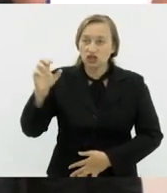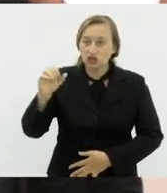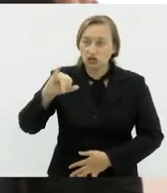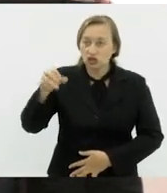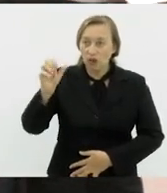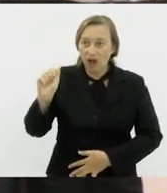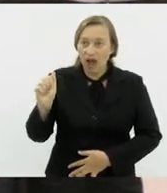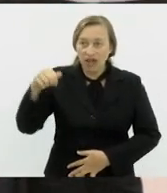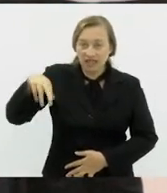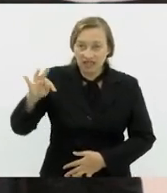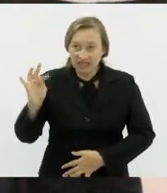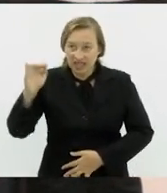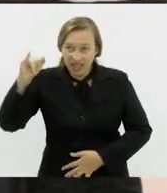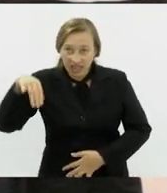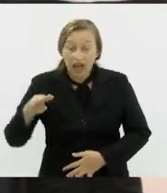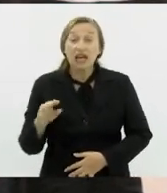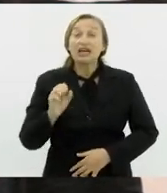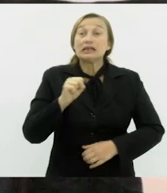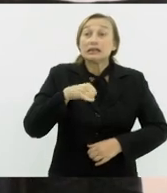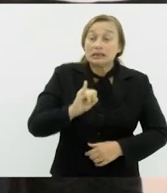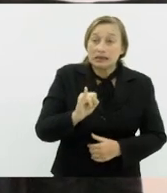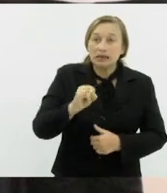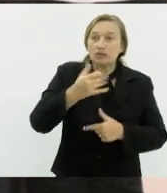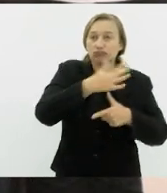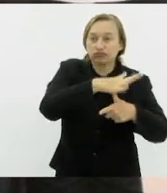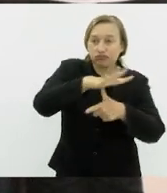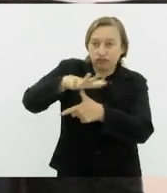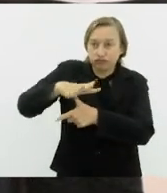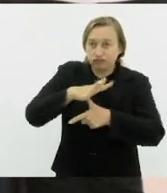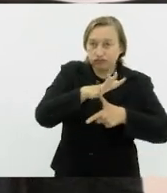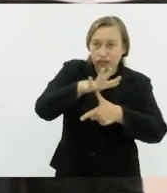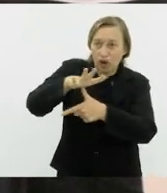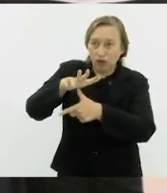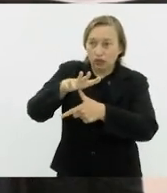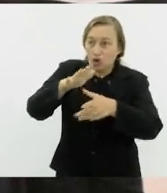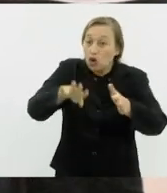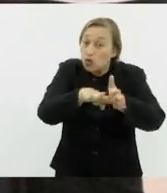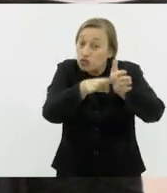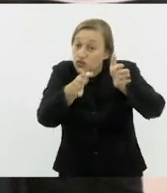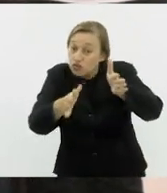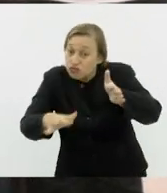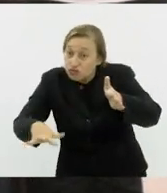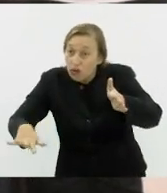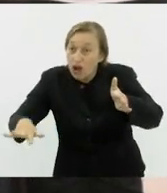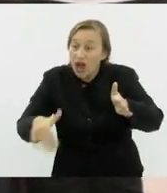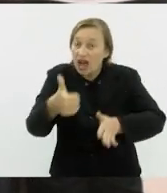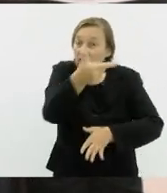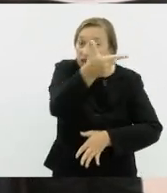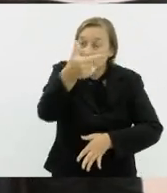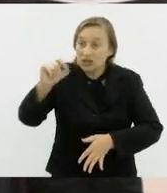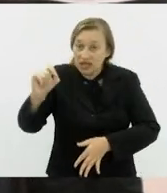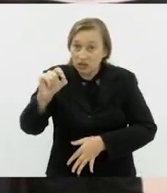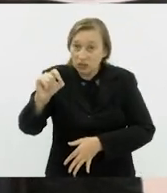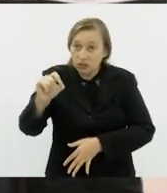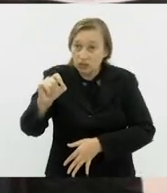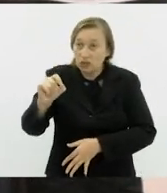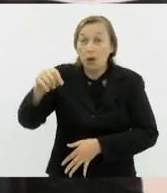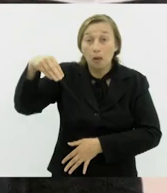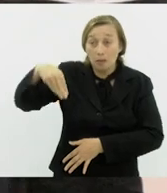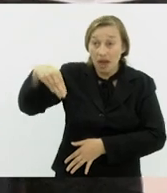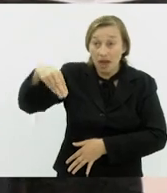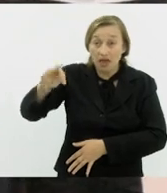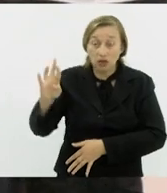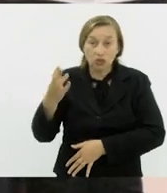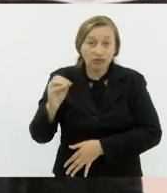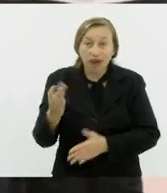os helicópteros foram obrigados a sobrevoar pelo mar a 200 metros, acabaria o problema. Ora, você pode ver a Joatinga